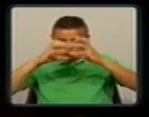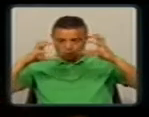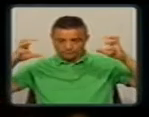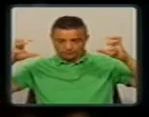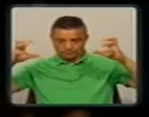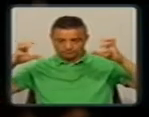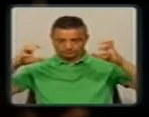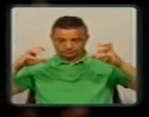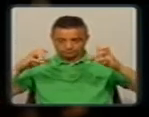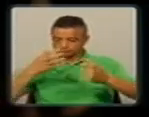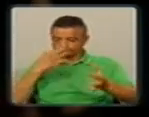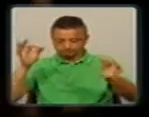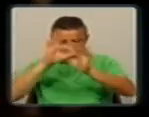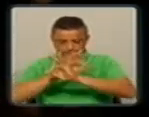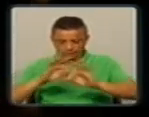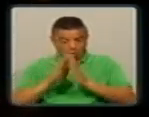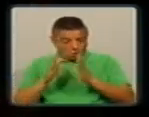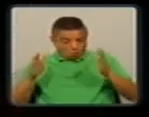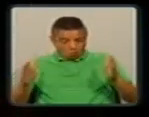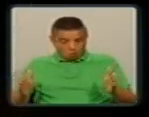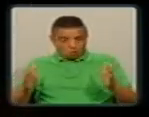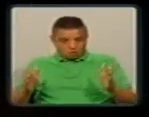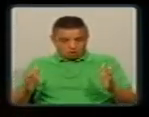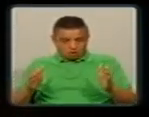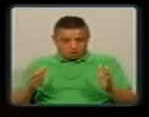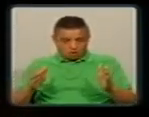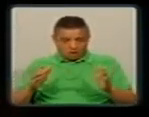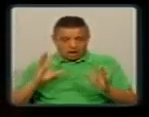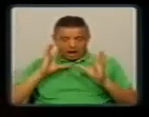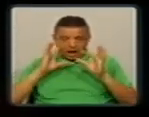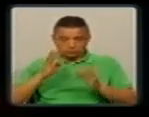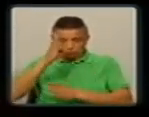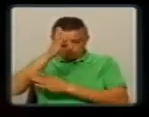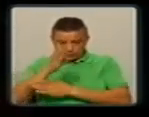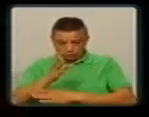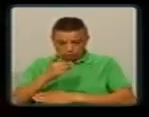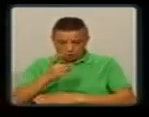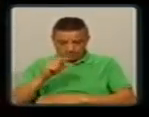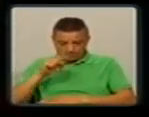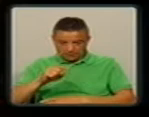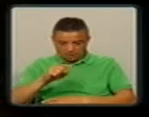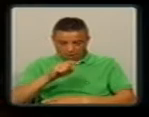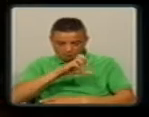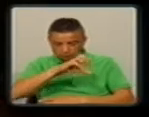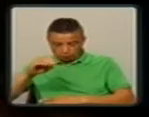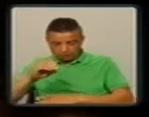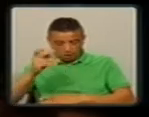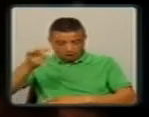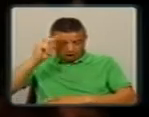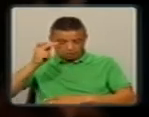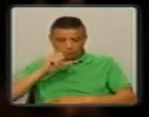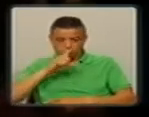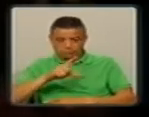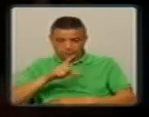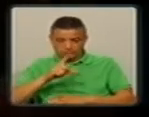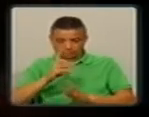Cristiana, é uma nuvem extraordinária, é grande, de uma ponta à outra, em termos horizontais, são cerca de 9.800 anos-luz, que é como quem diz, podemos quase